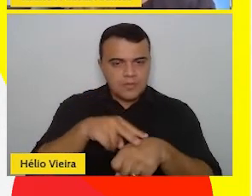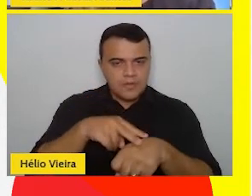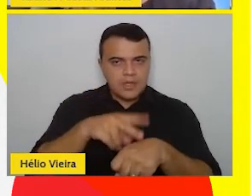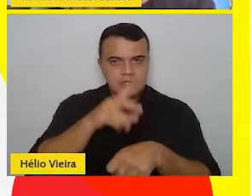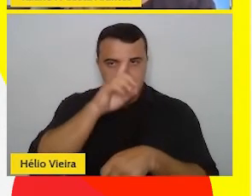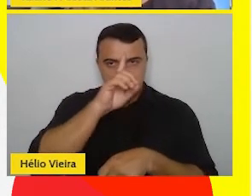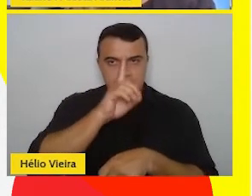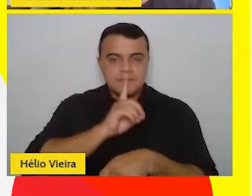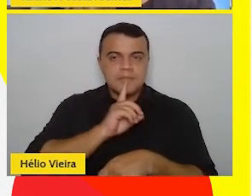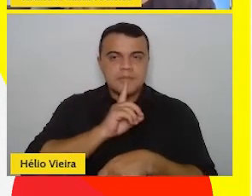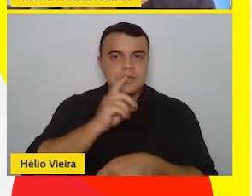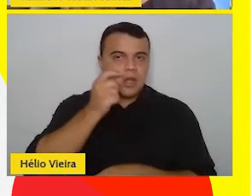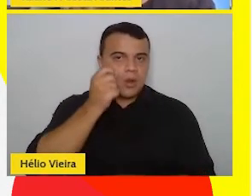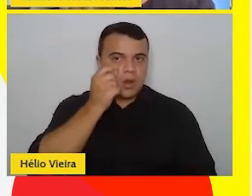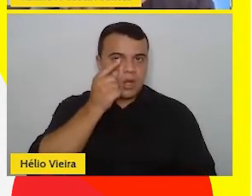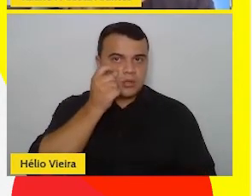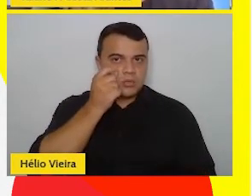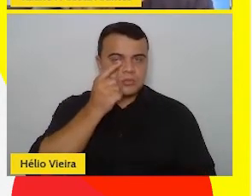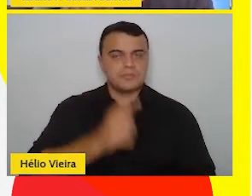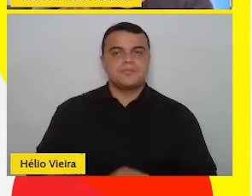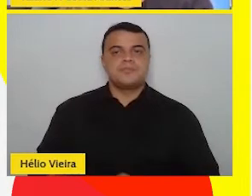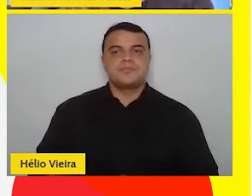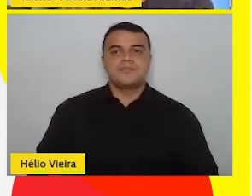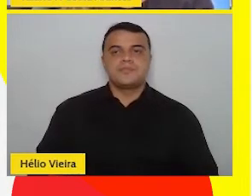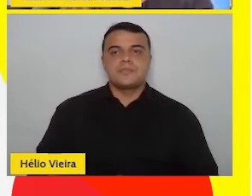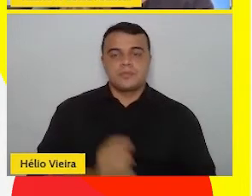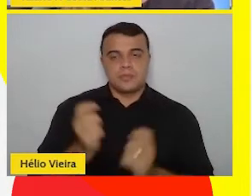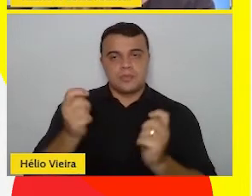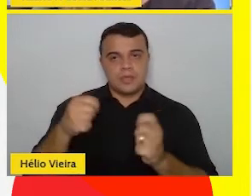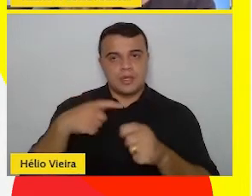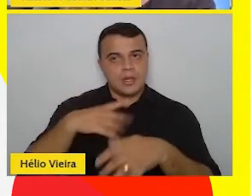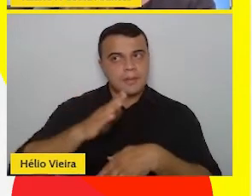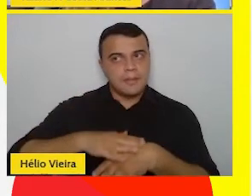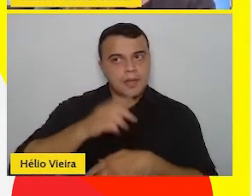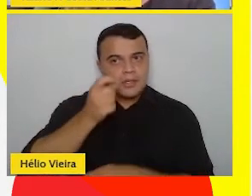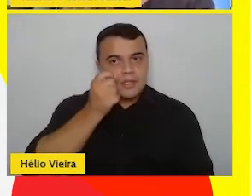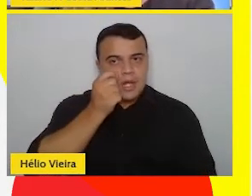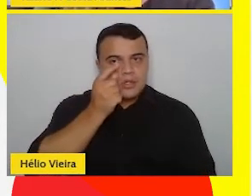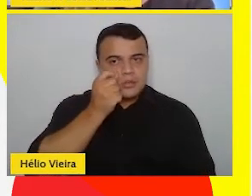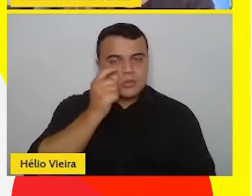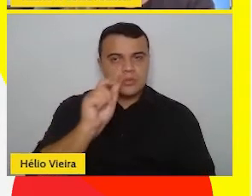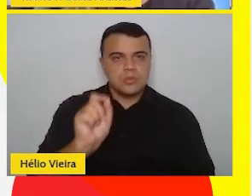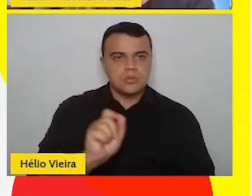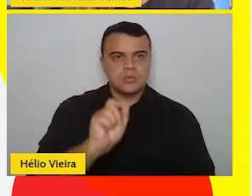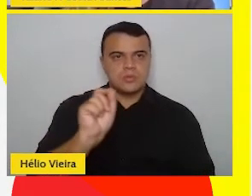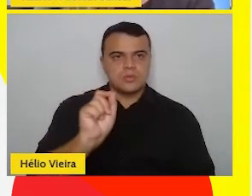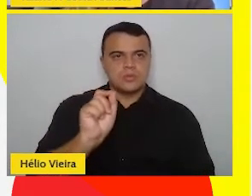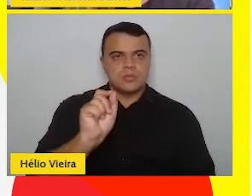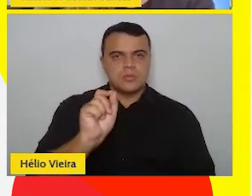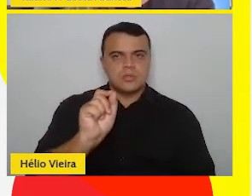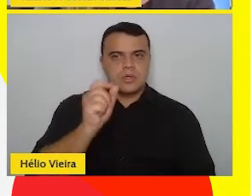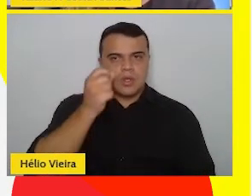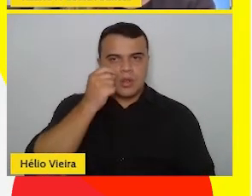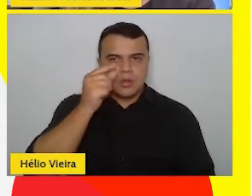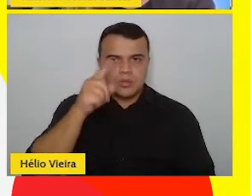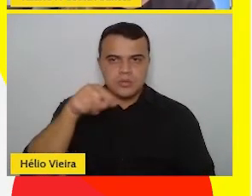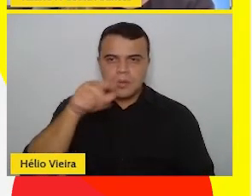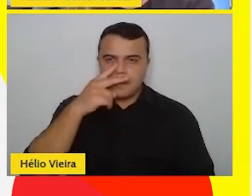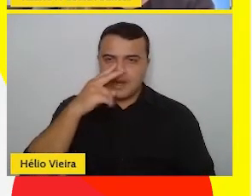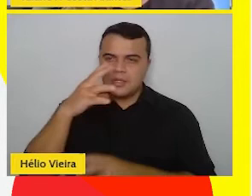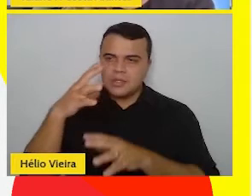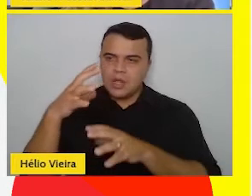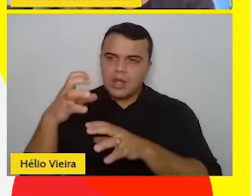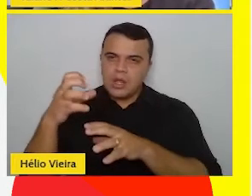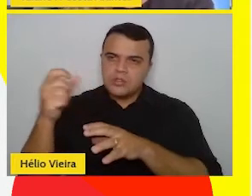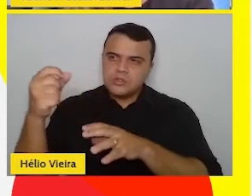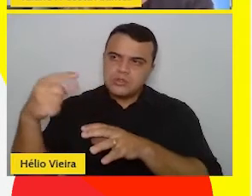amarelo e do azul. Onde tem mais azul é onde tem um contorno mais de sombra, onde